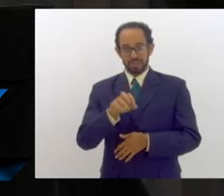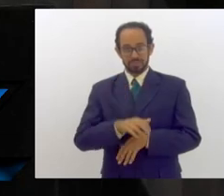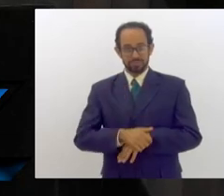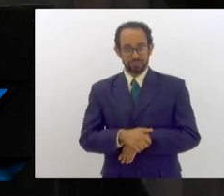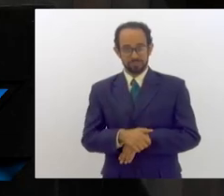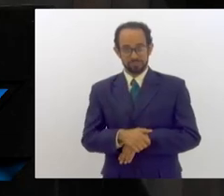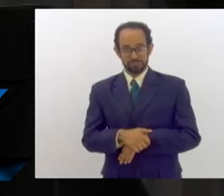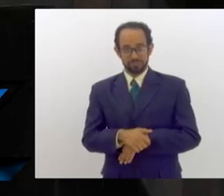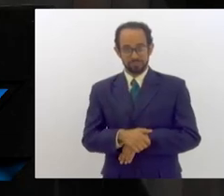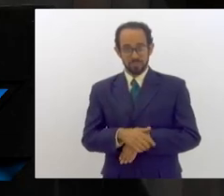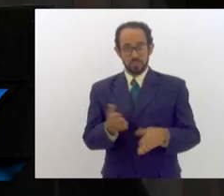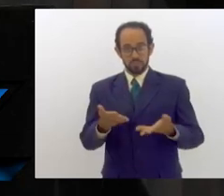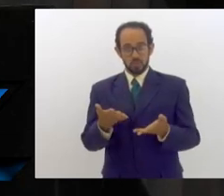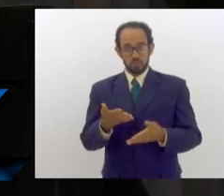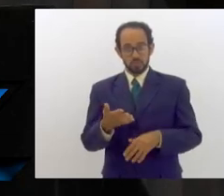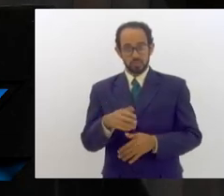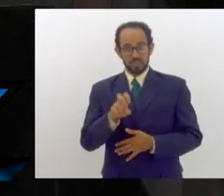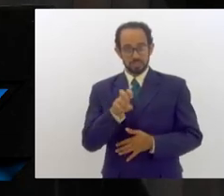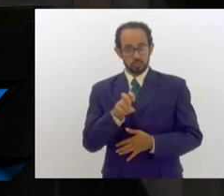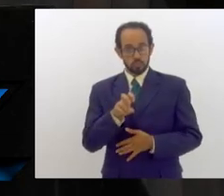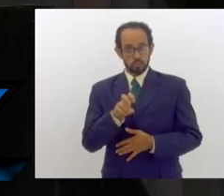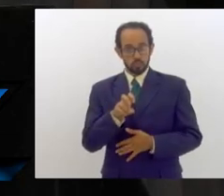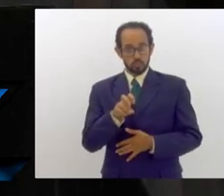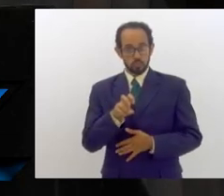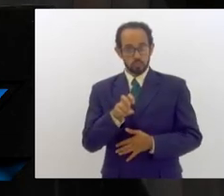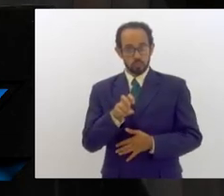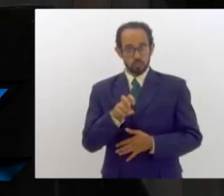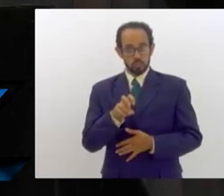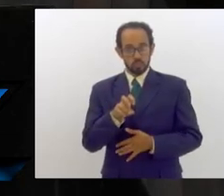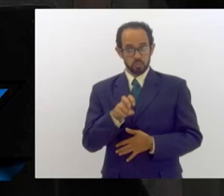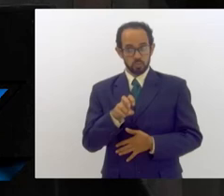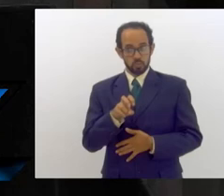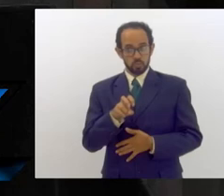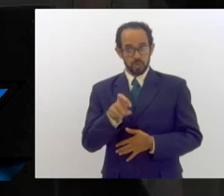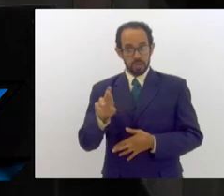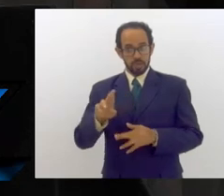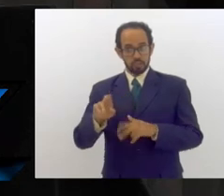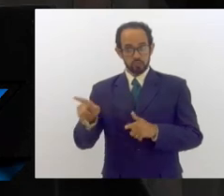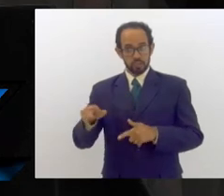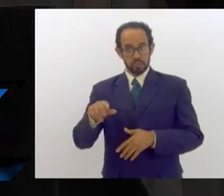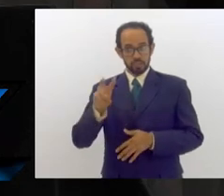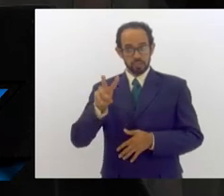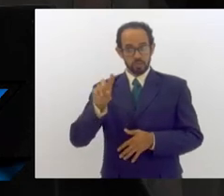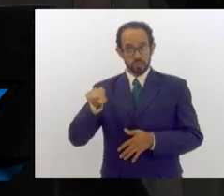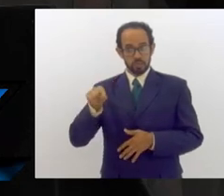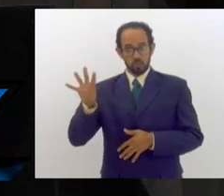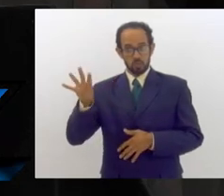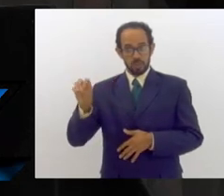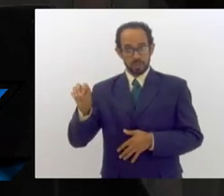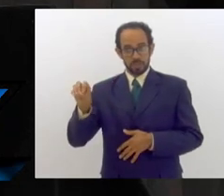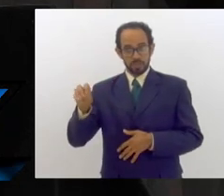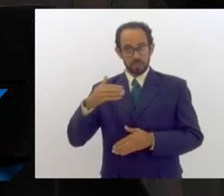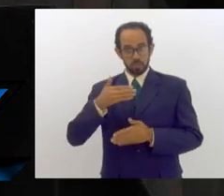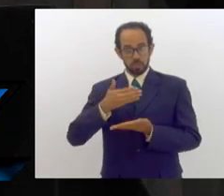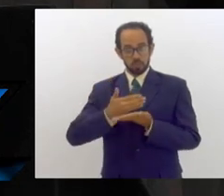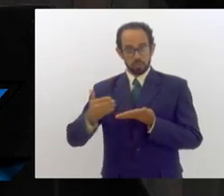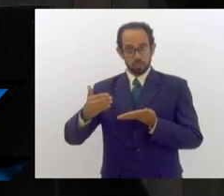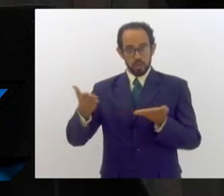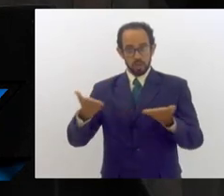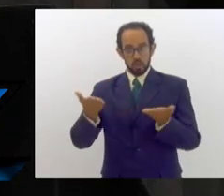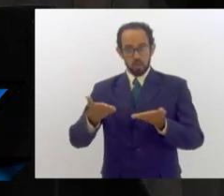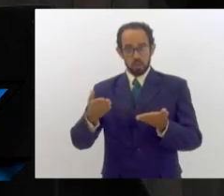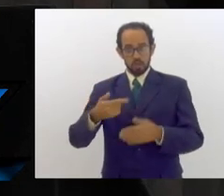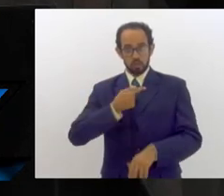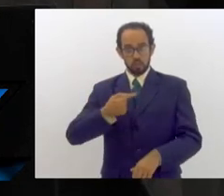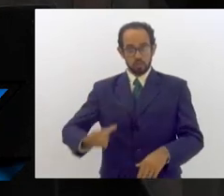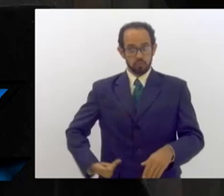e hoje tá cinco a diferença 2 e 40 Começou agora o governo a